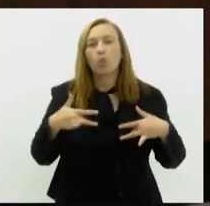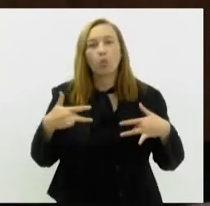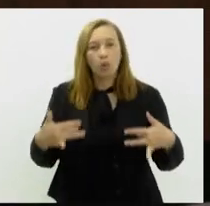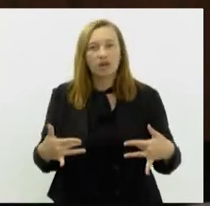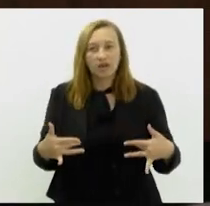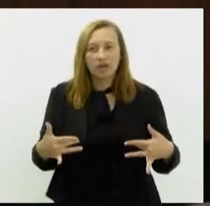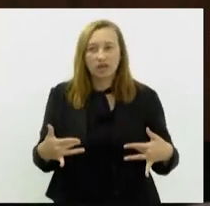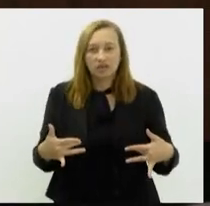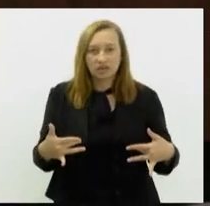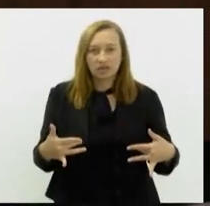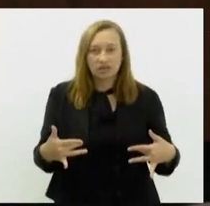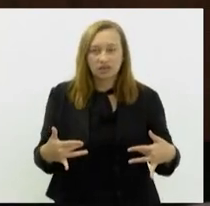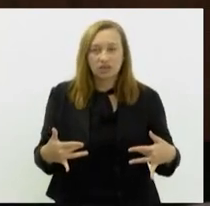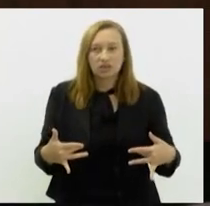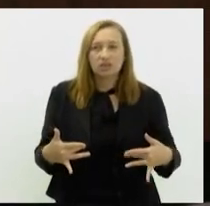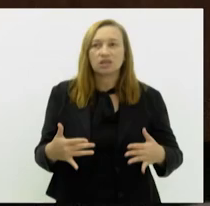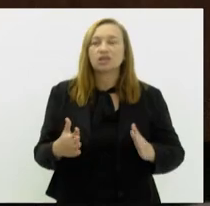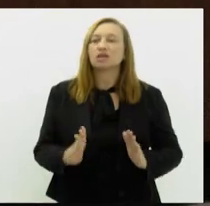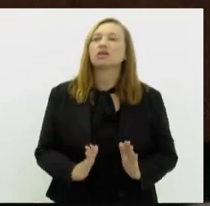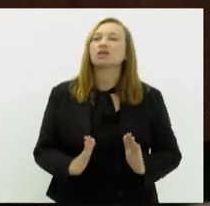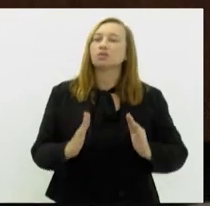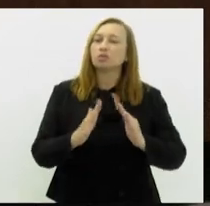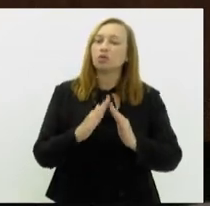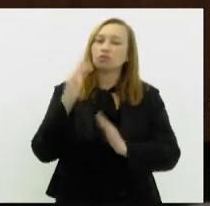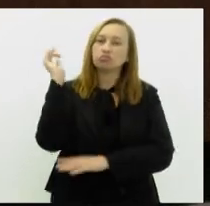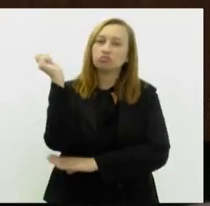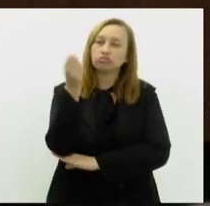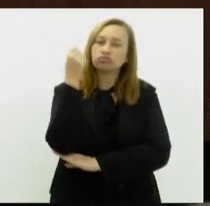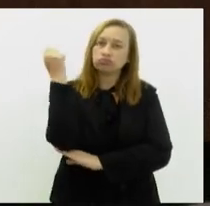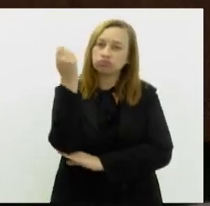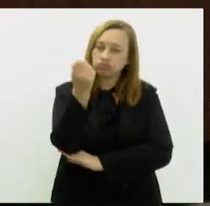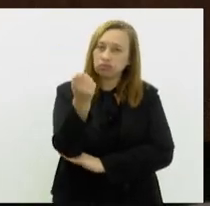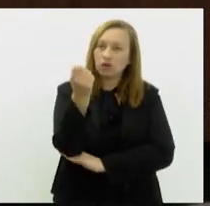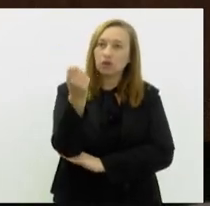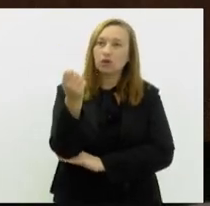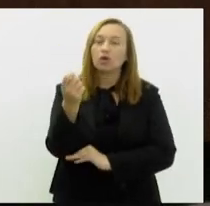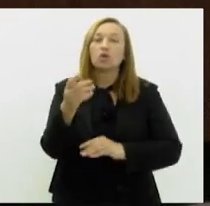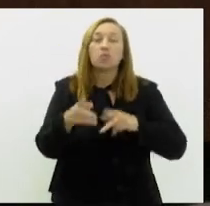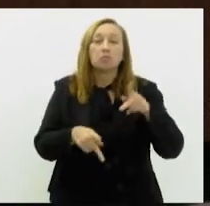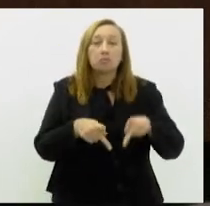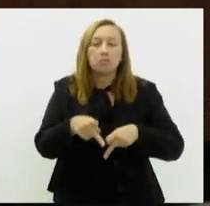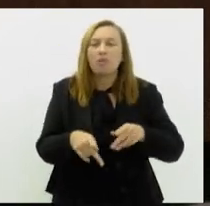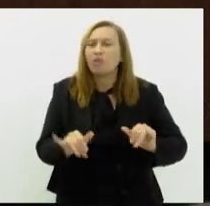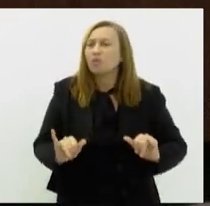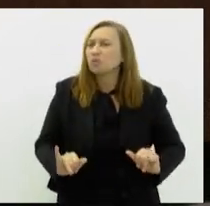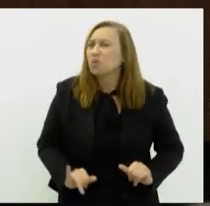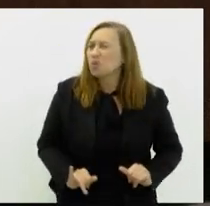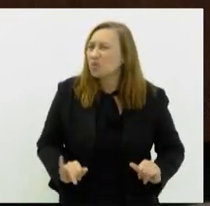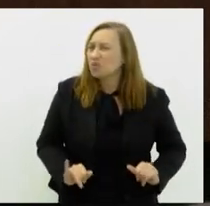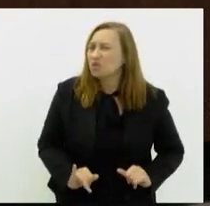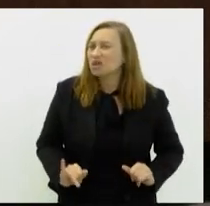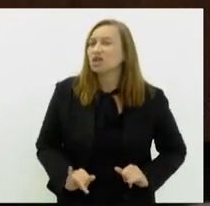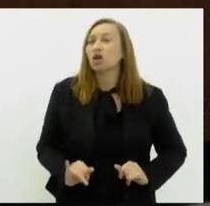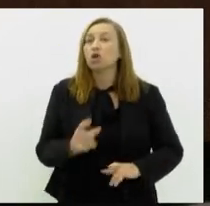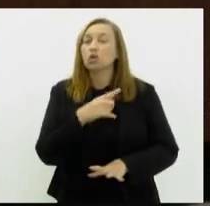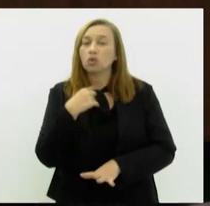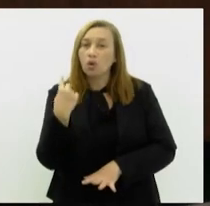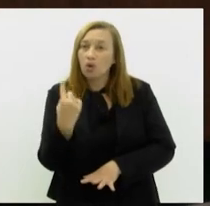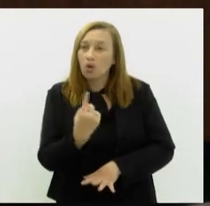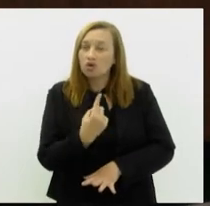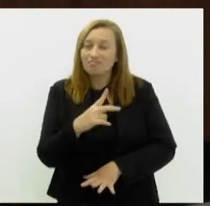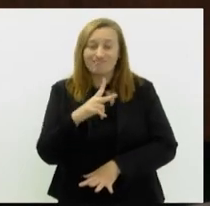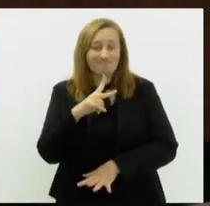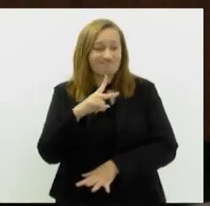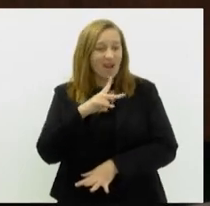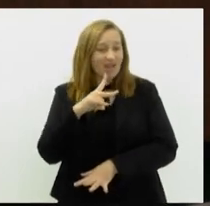solidariedade aos moradores do Rio Grande do Sul, aquela população tão sofrida. Todos nós,